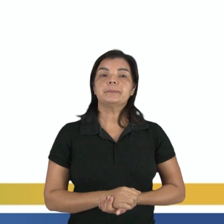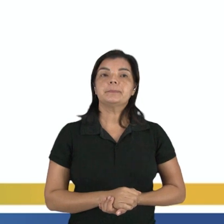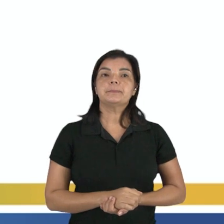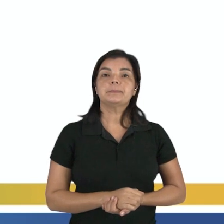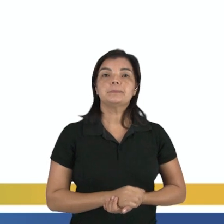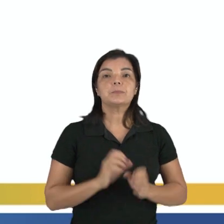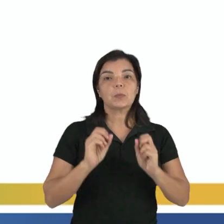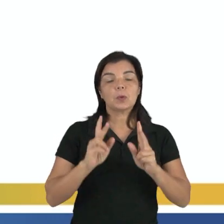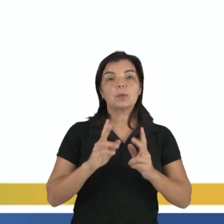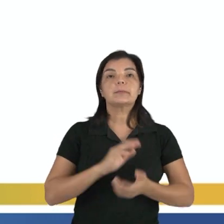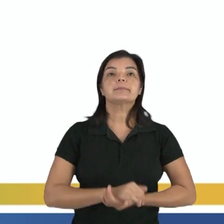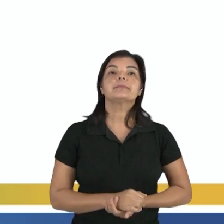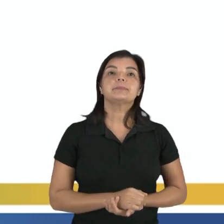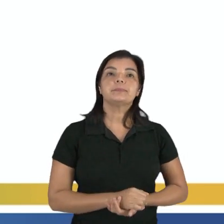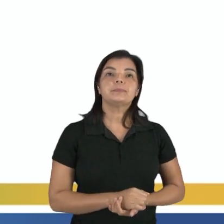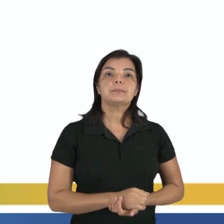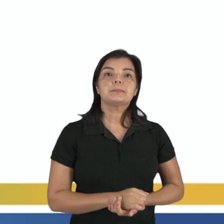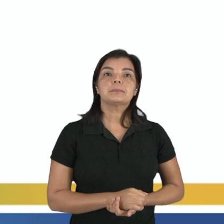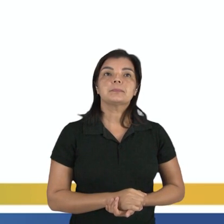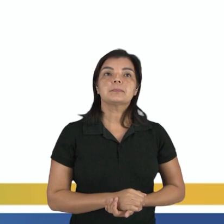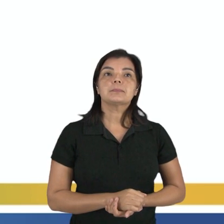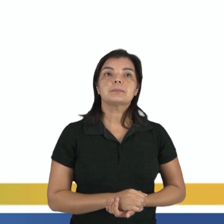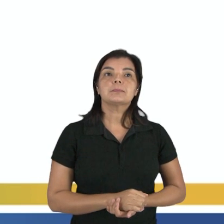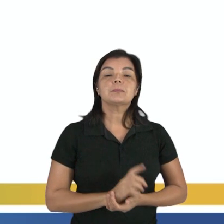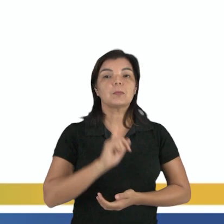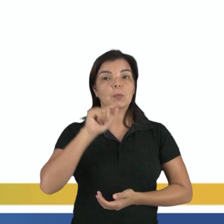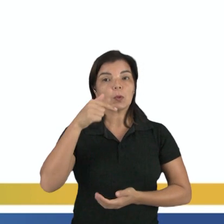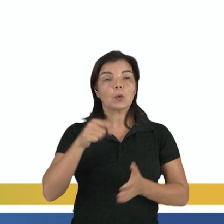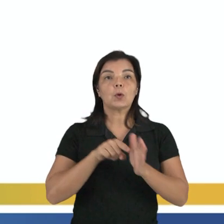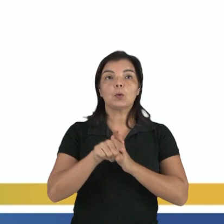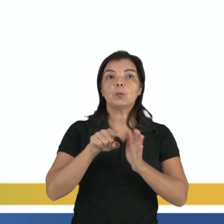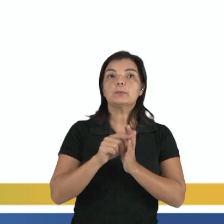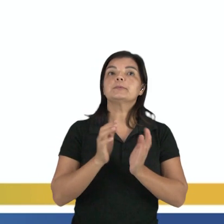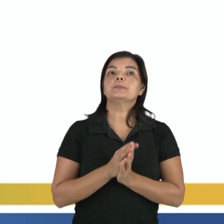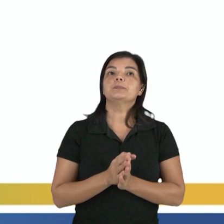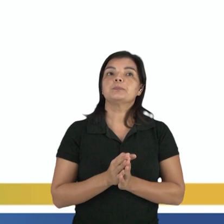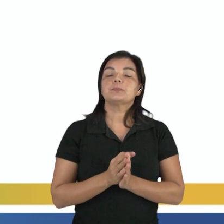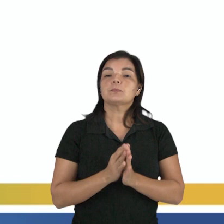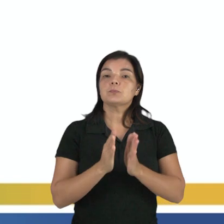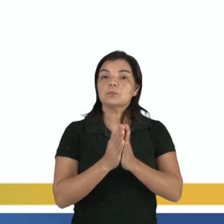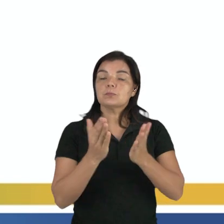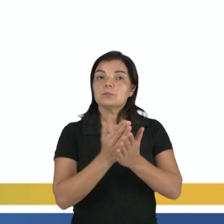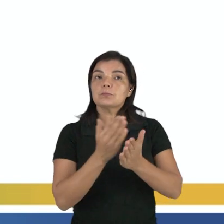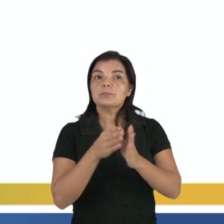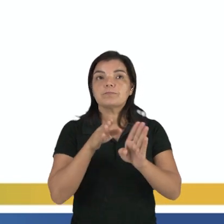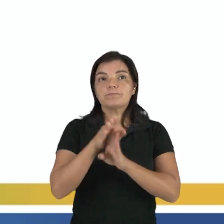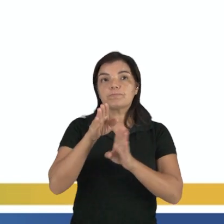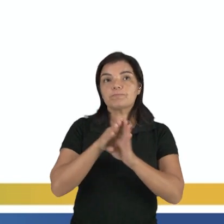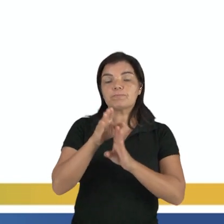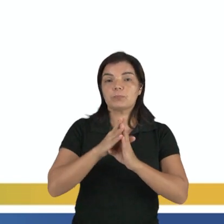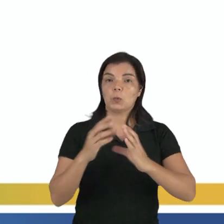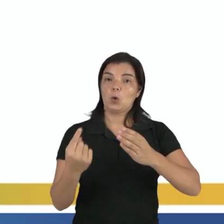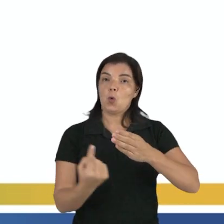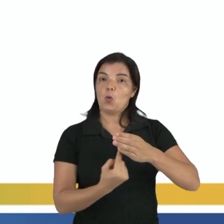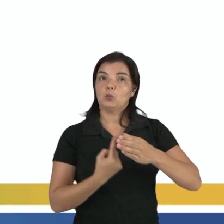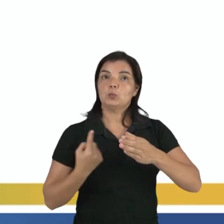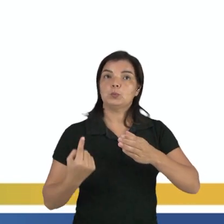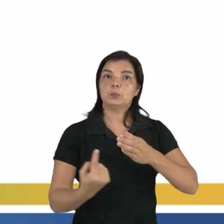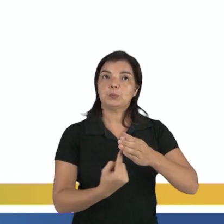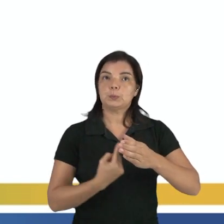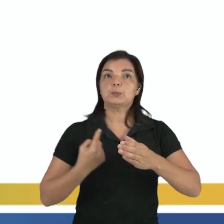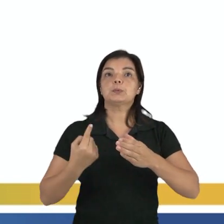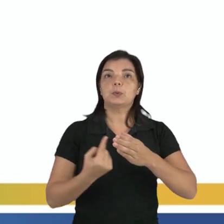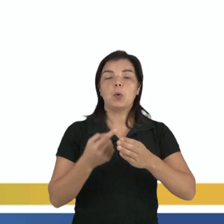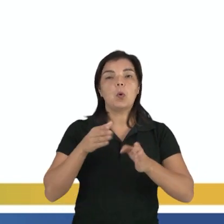laranja ok é outra questão e os manuais dos fornos